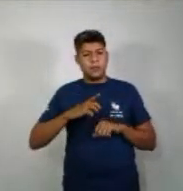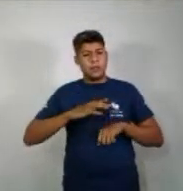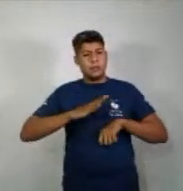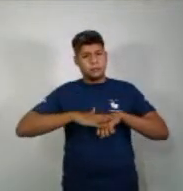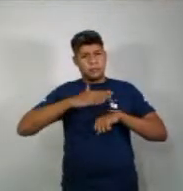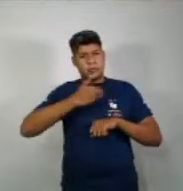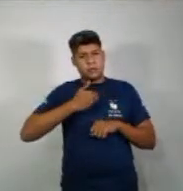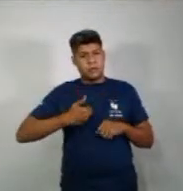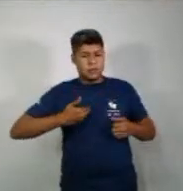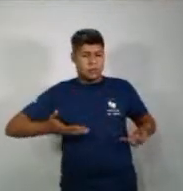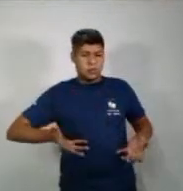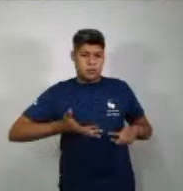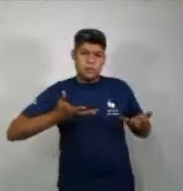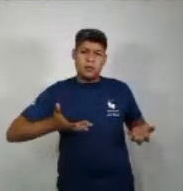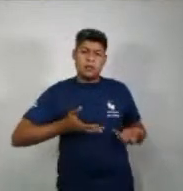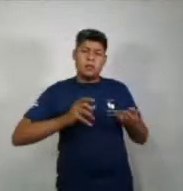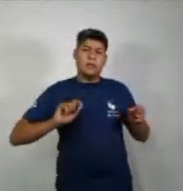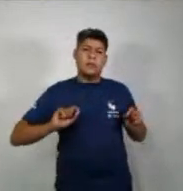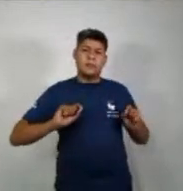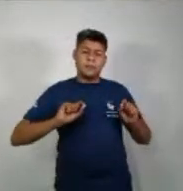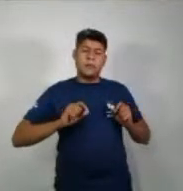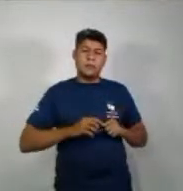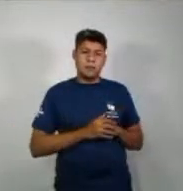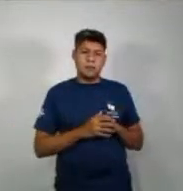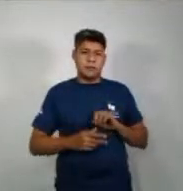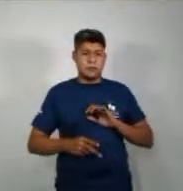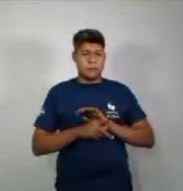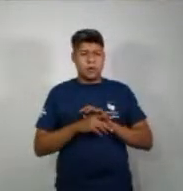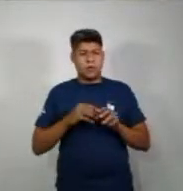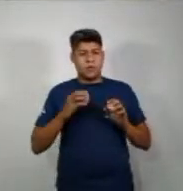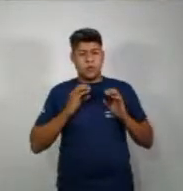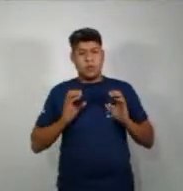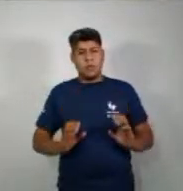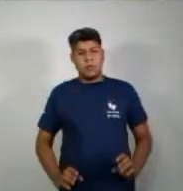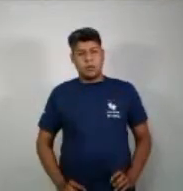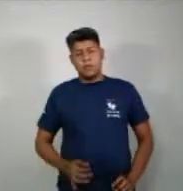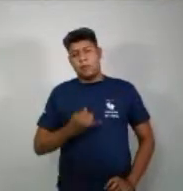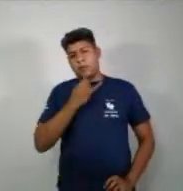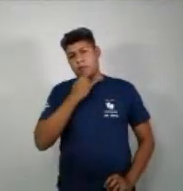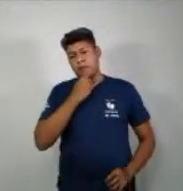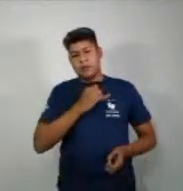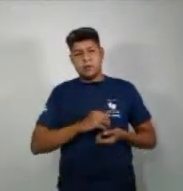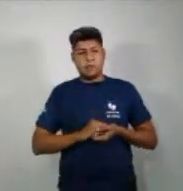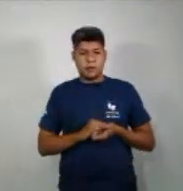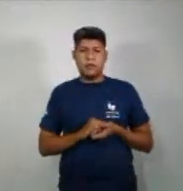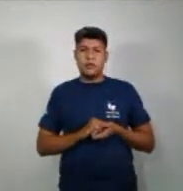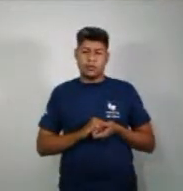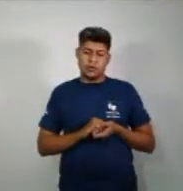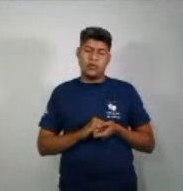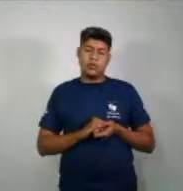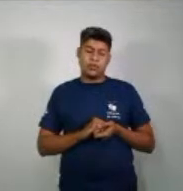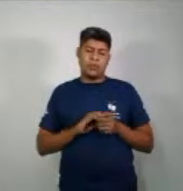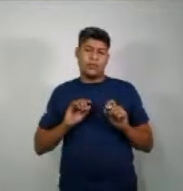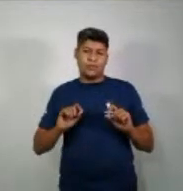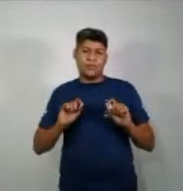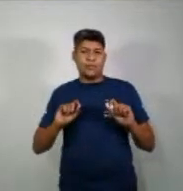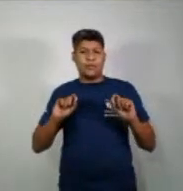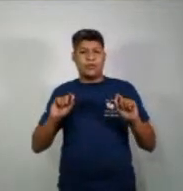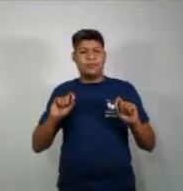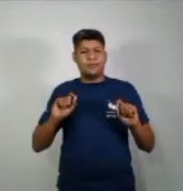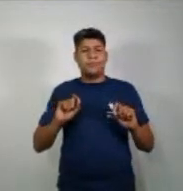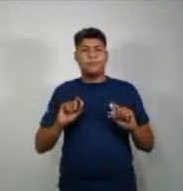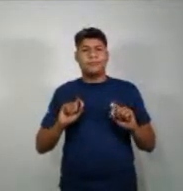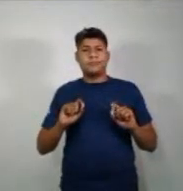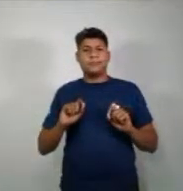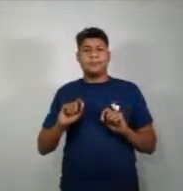que incentivam esse tipo de comportamento, né? Infelizmente. Então, a gente tem realmente